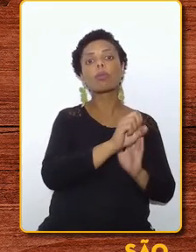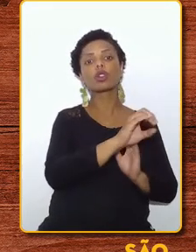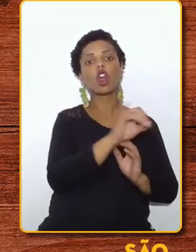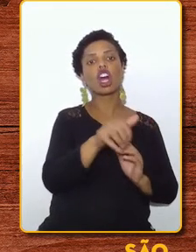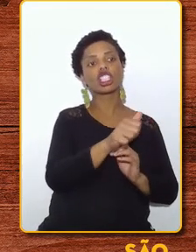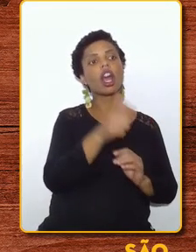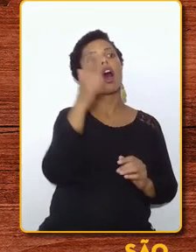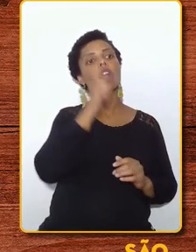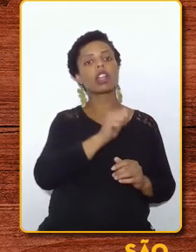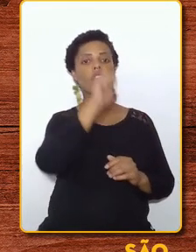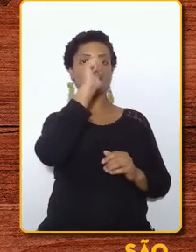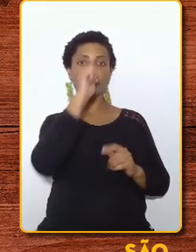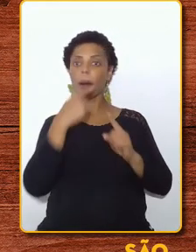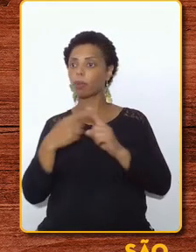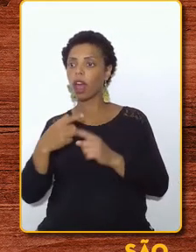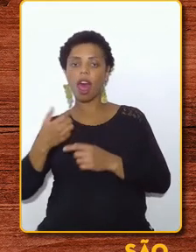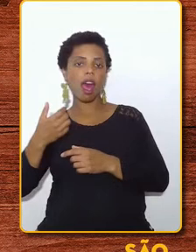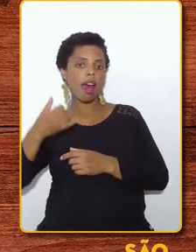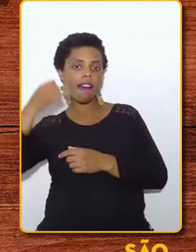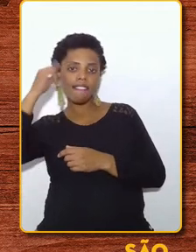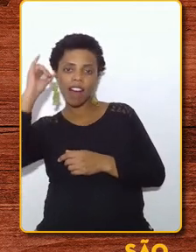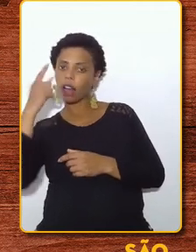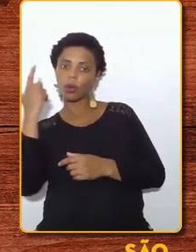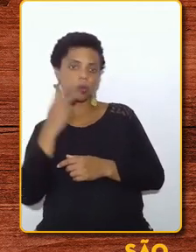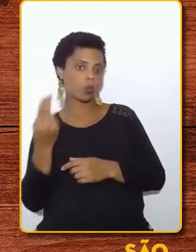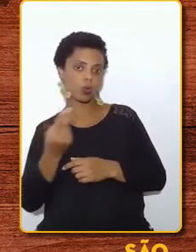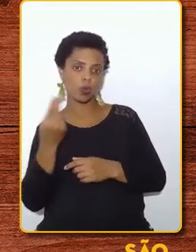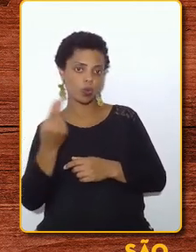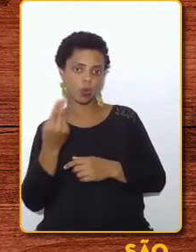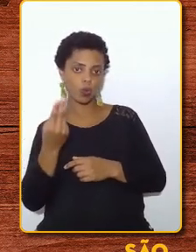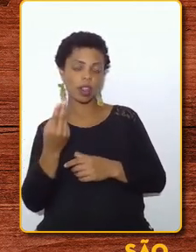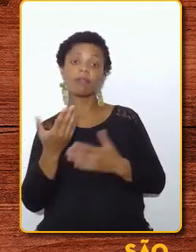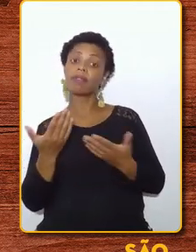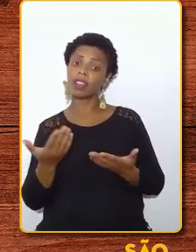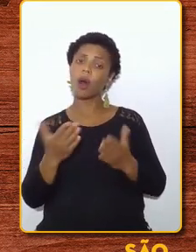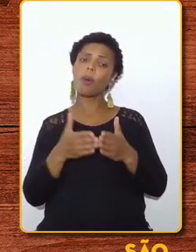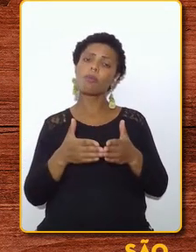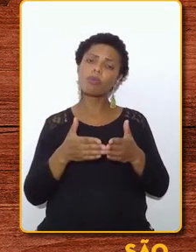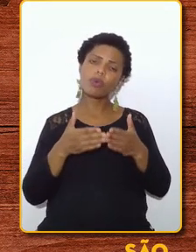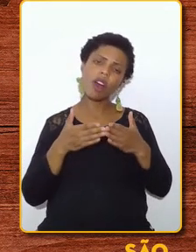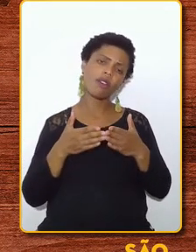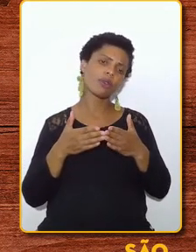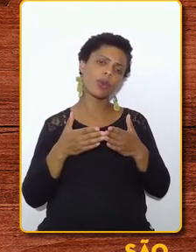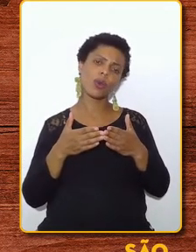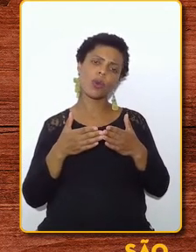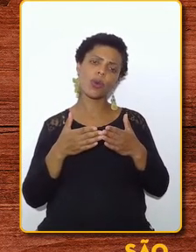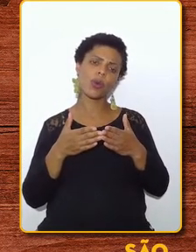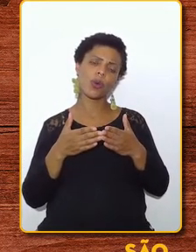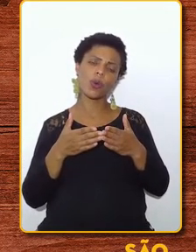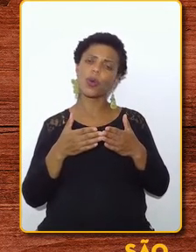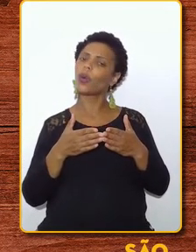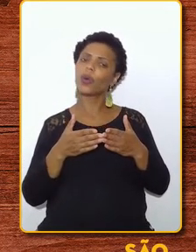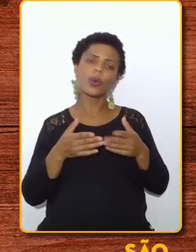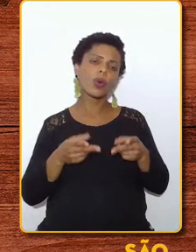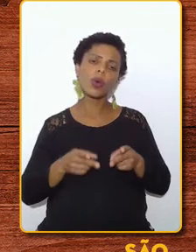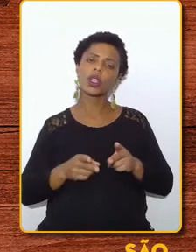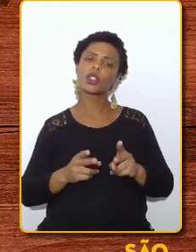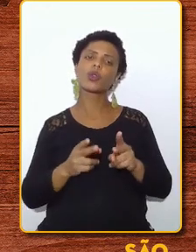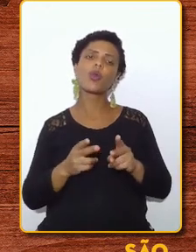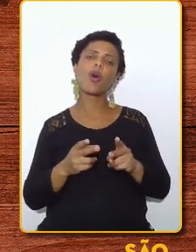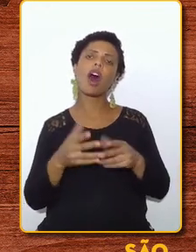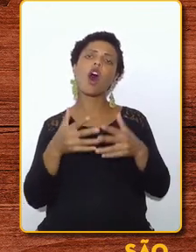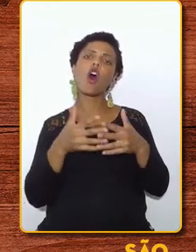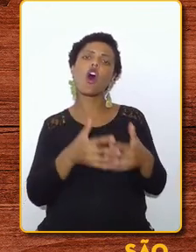Então, por favor, quer dizer, não vamos continuar confundindo, né,